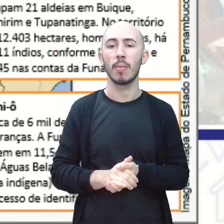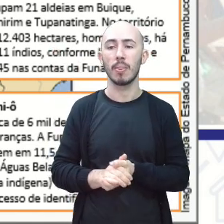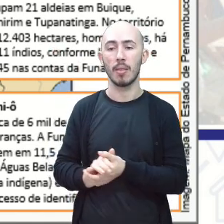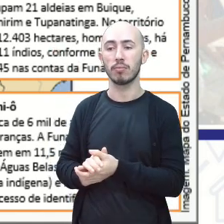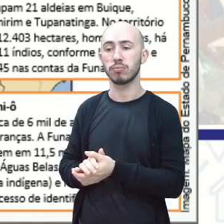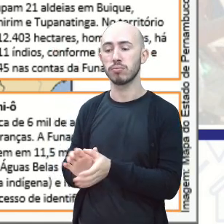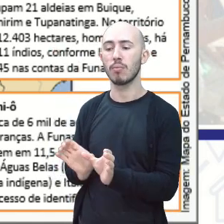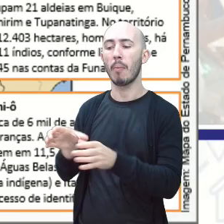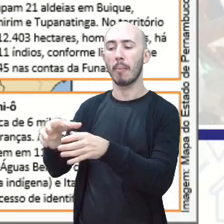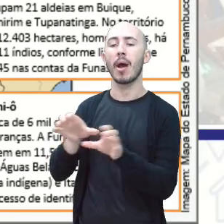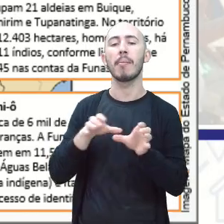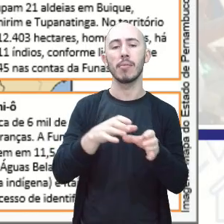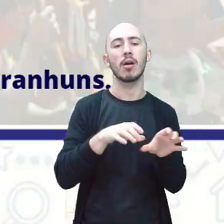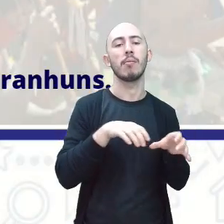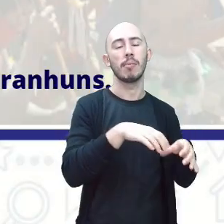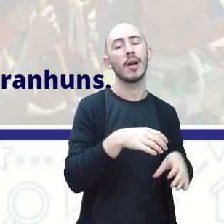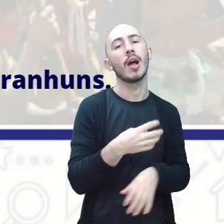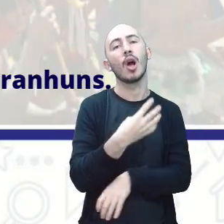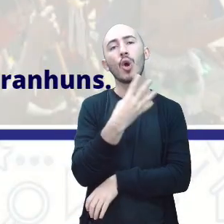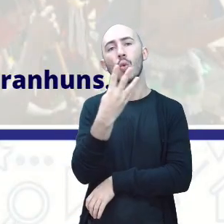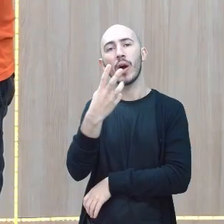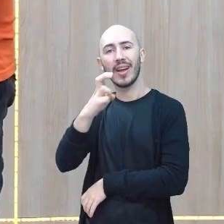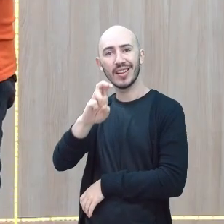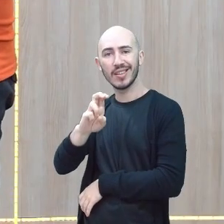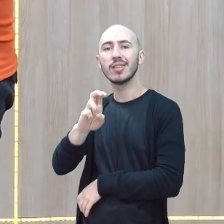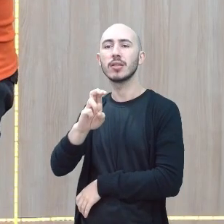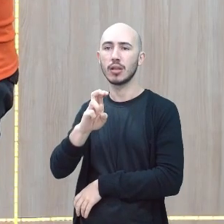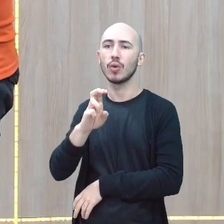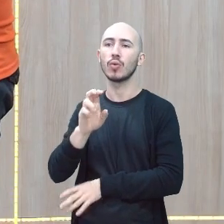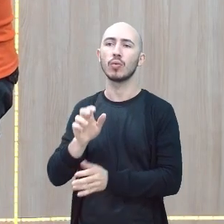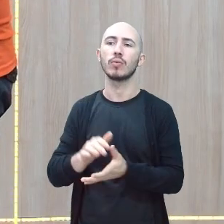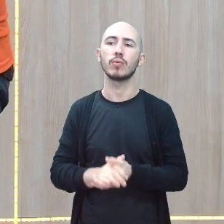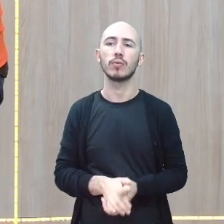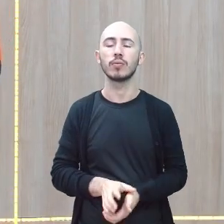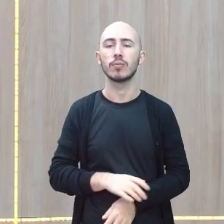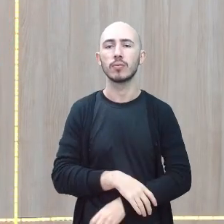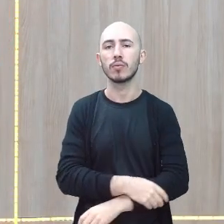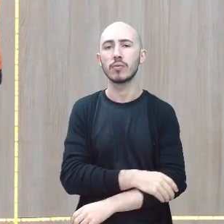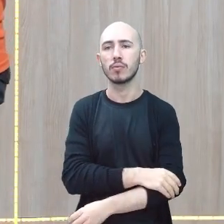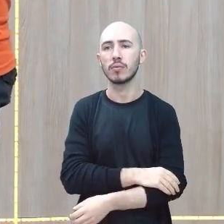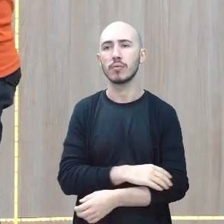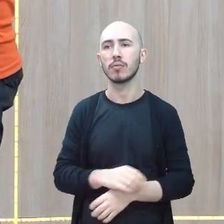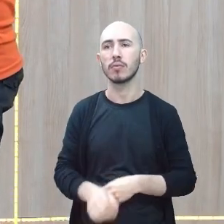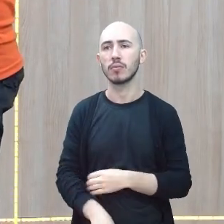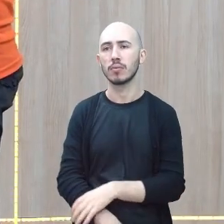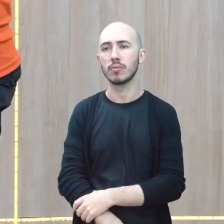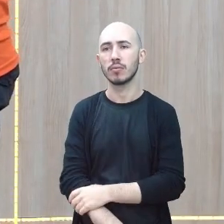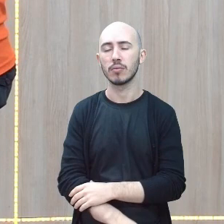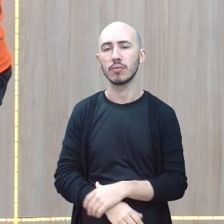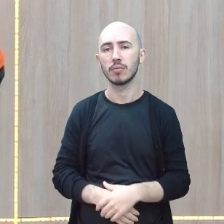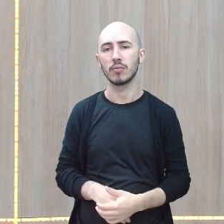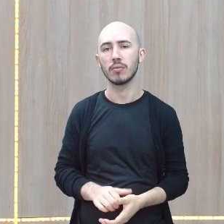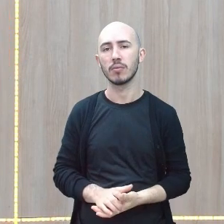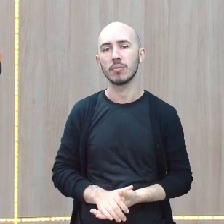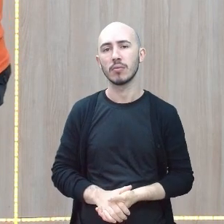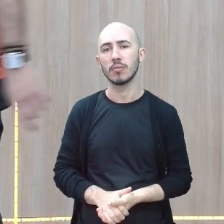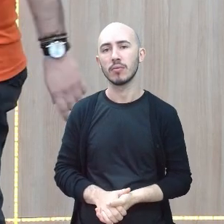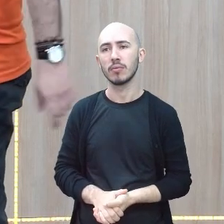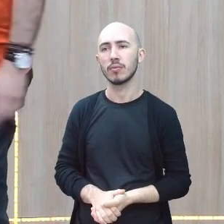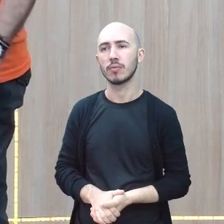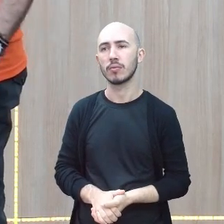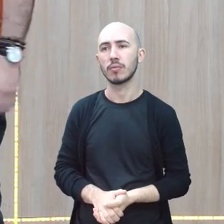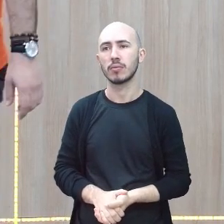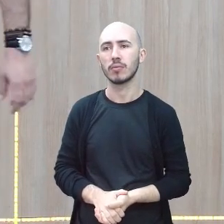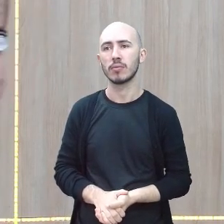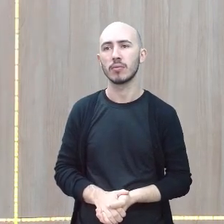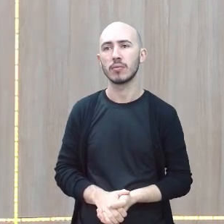que fazem parte desse povoado, né, Aticum. E aqui a gente dá uma expansão no mapa, né, para a